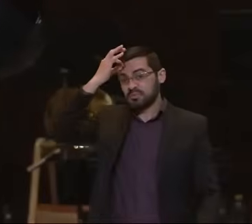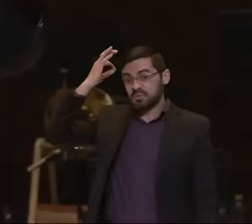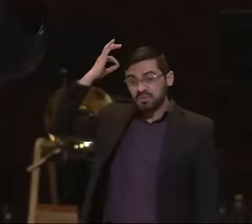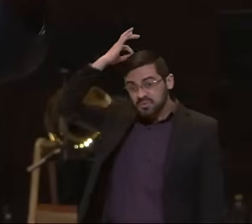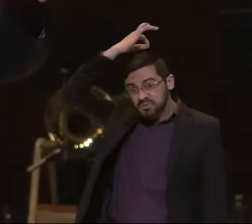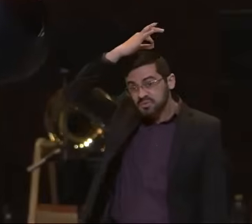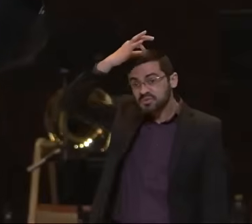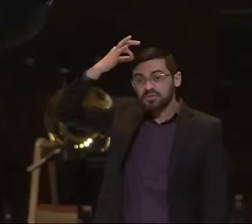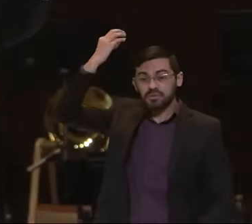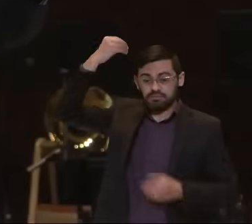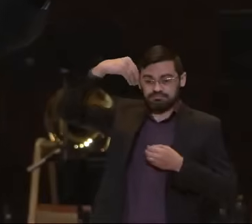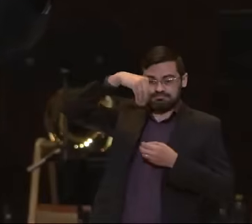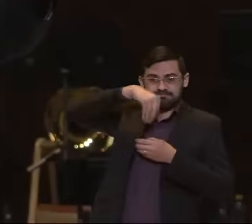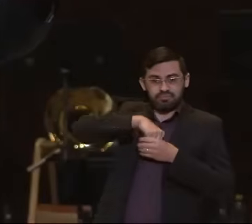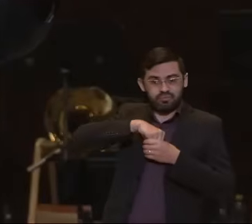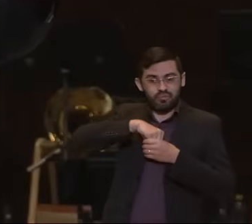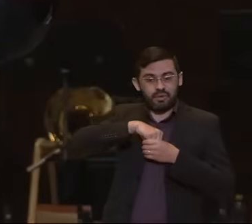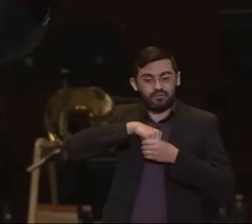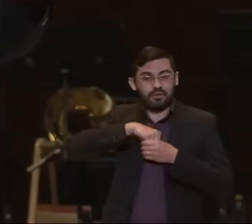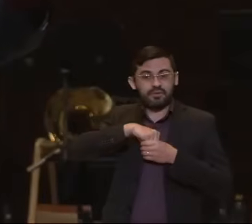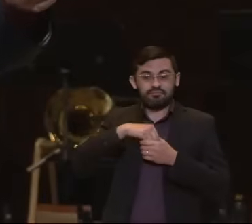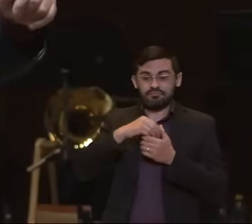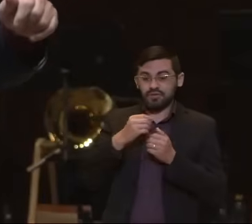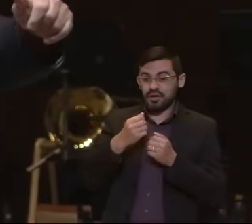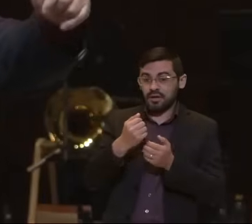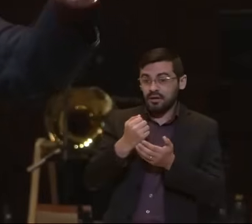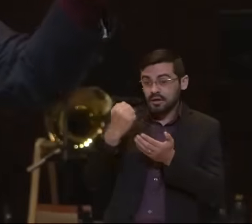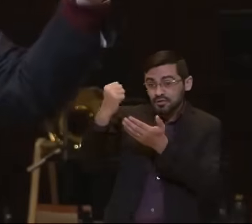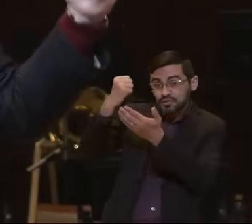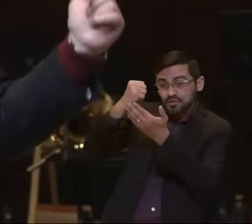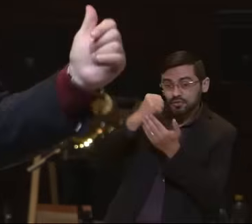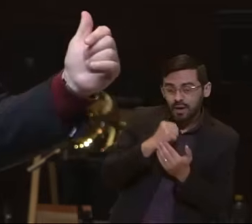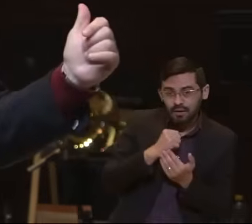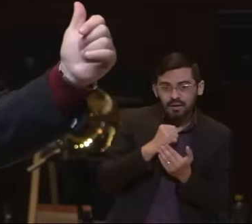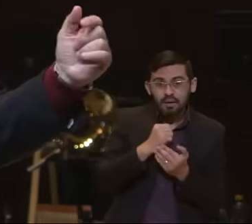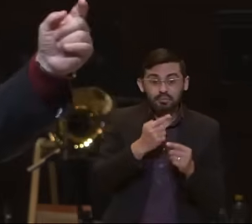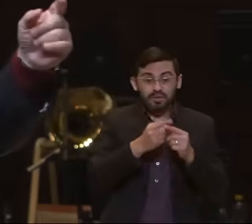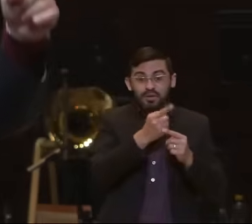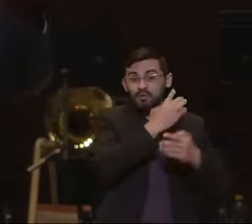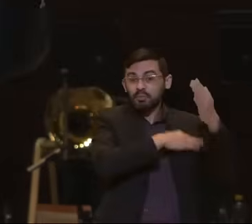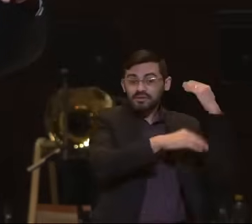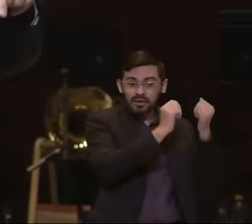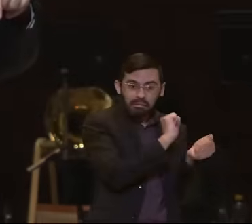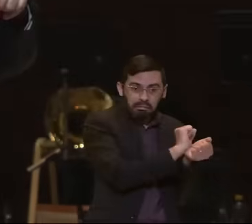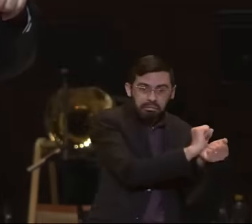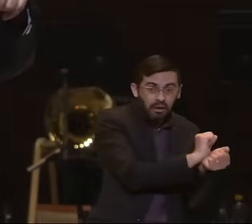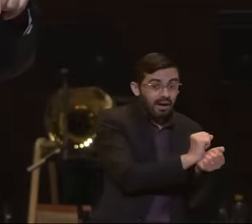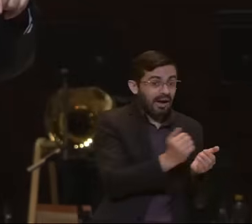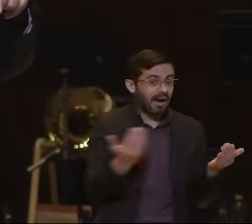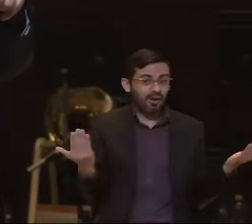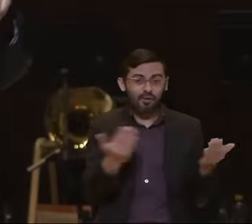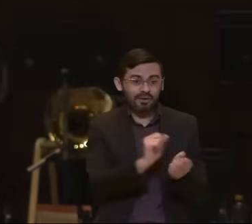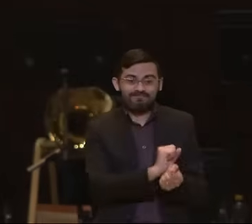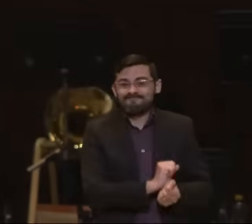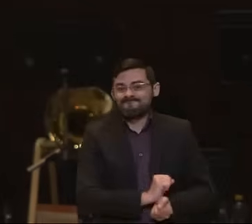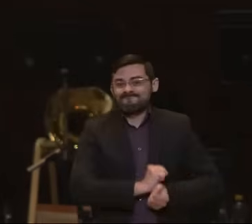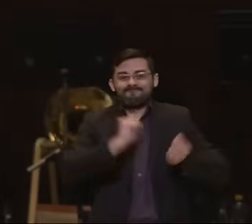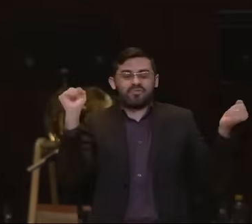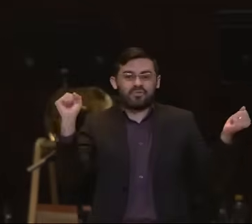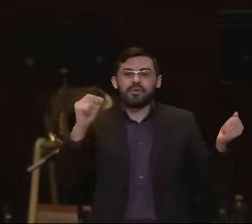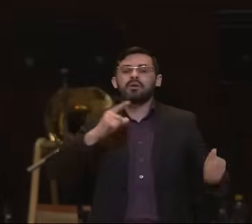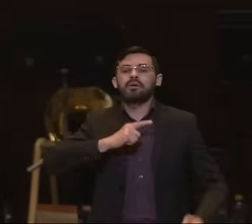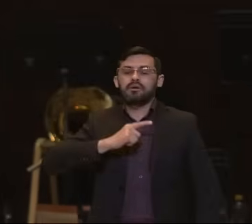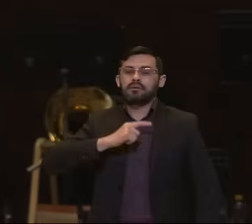que habita em você vai lutar junto com você, para que aquilo que o escravizava, agora não escravize mais. E você